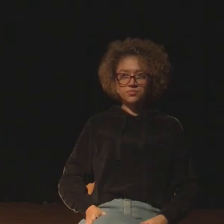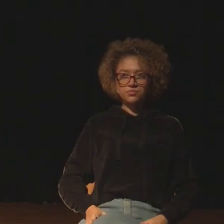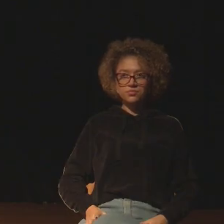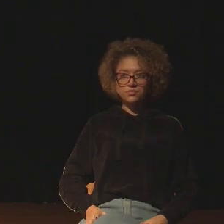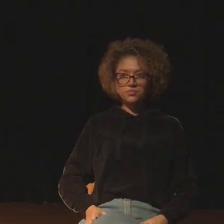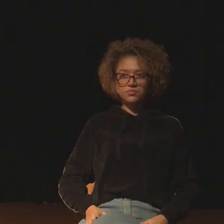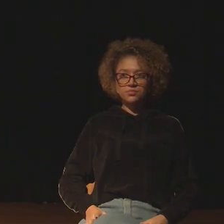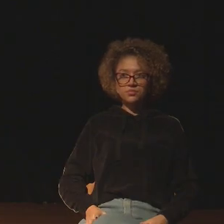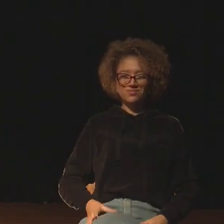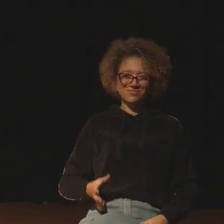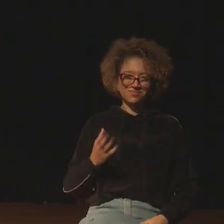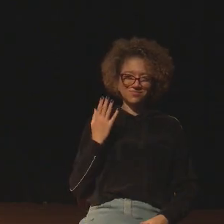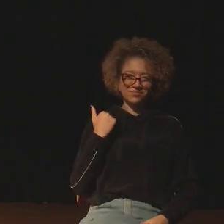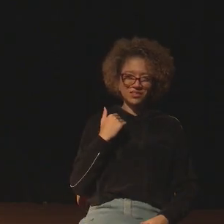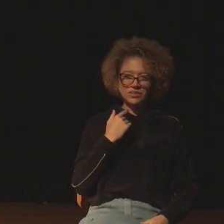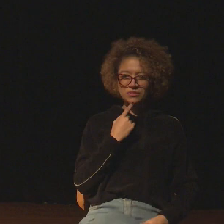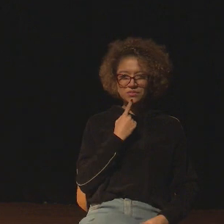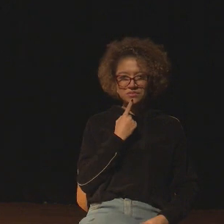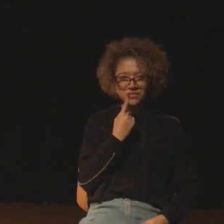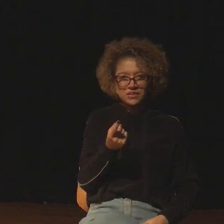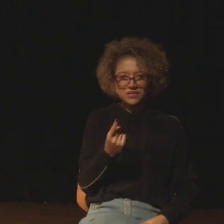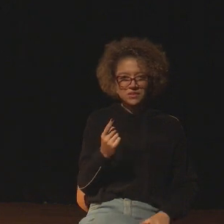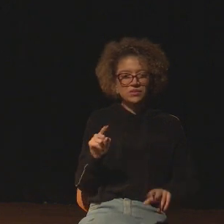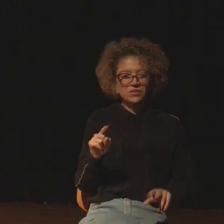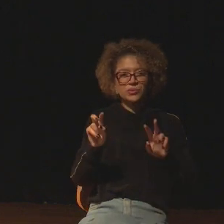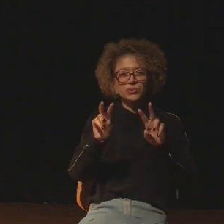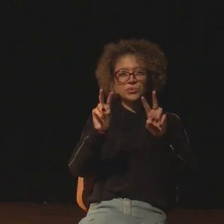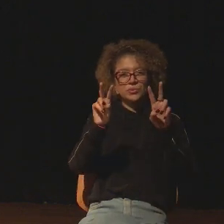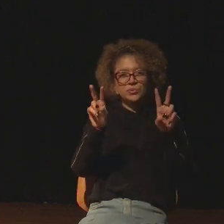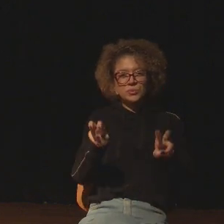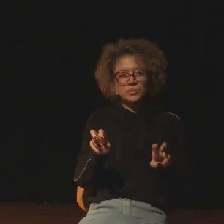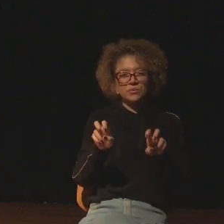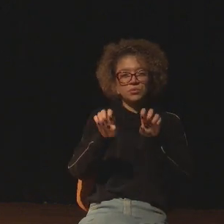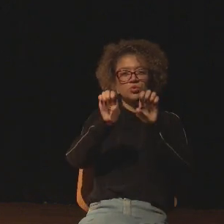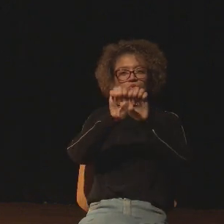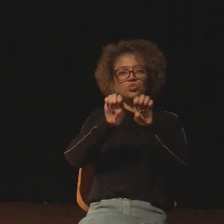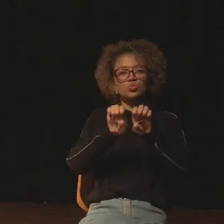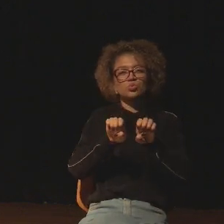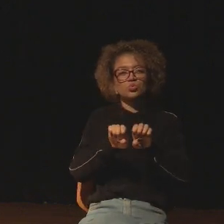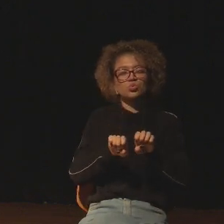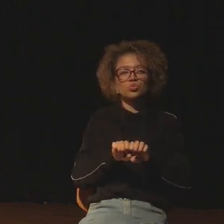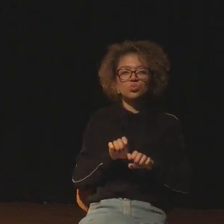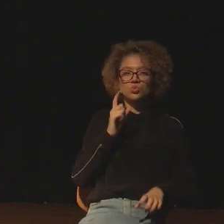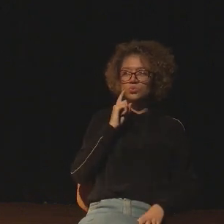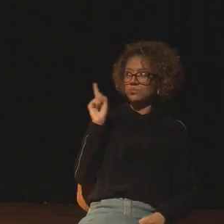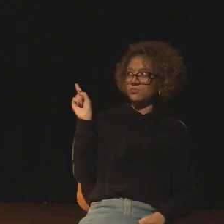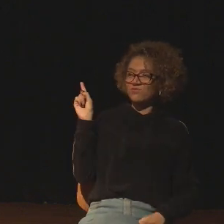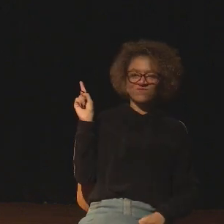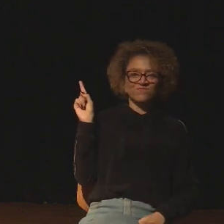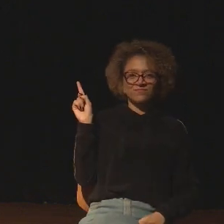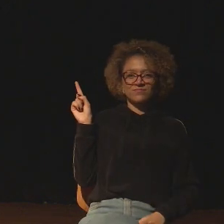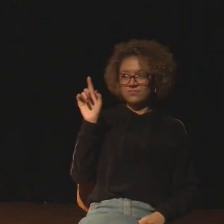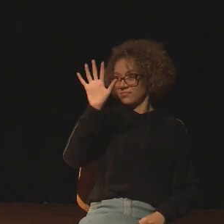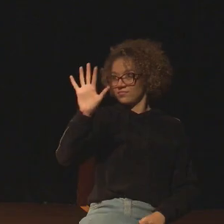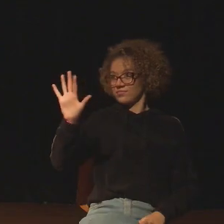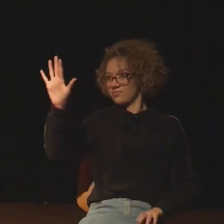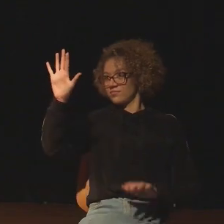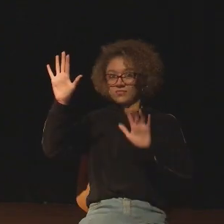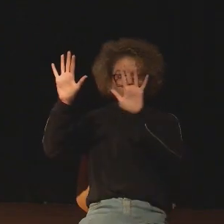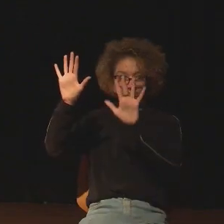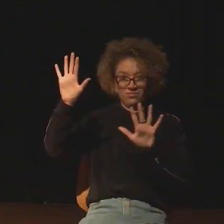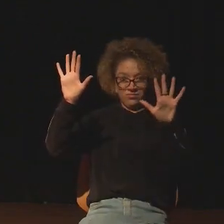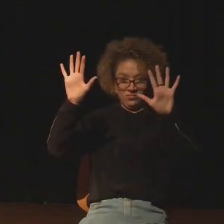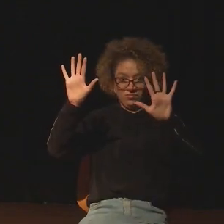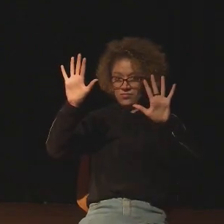que isso que eu estava mencionando, né, isso aqui, na verdade, a estrutura desse espaço está dividida em